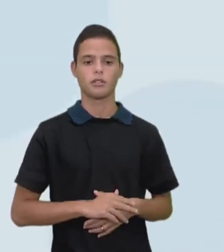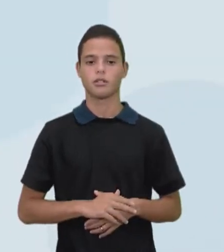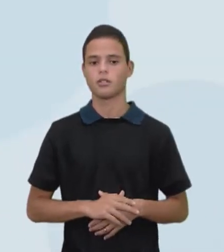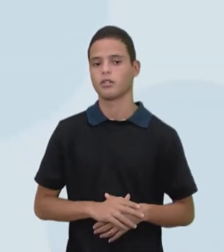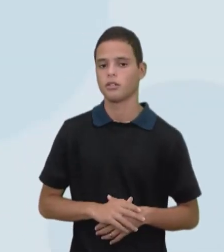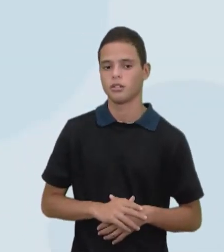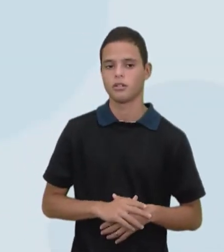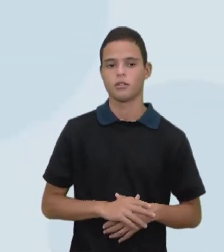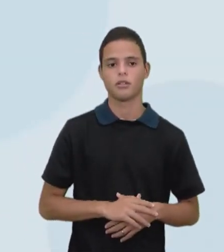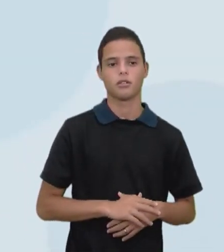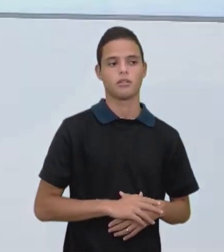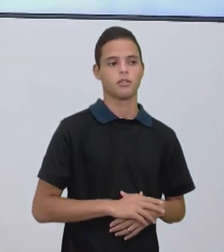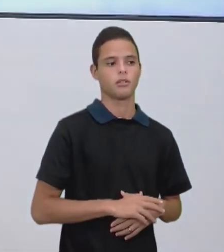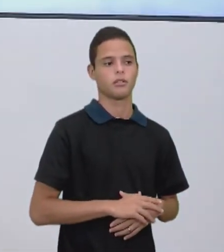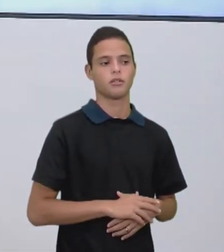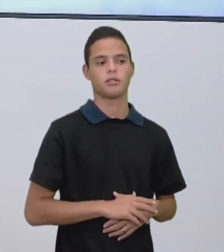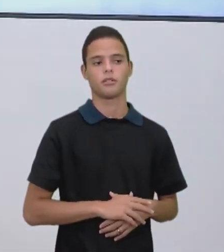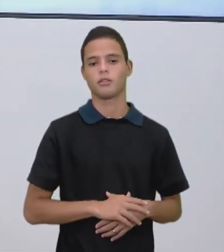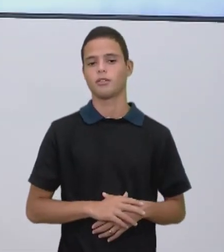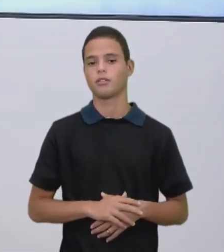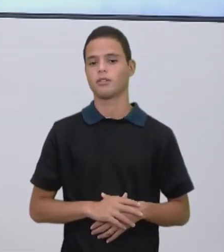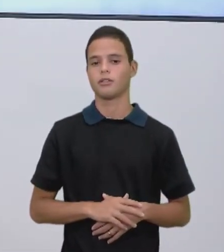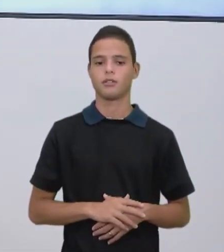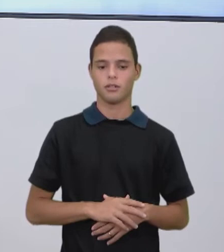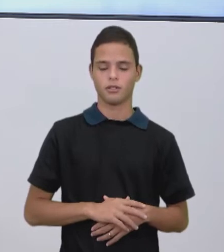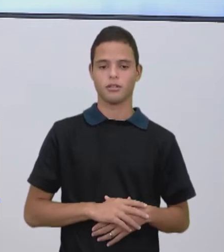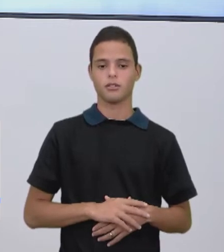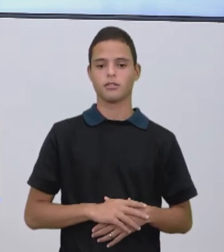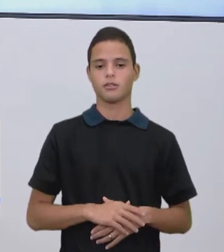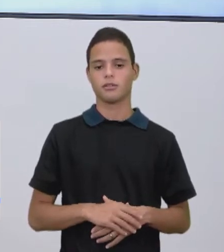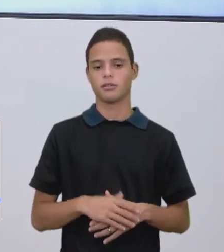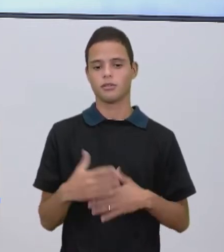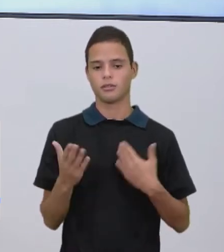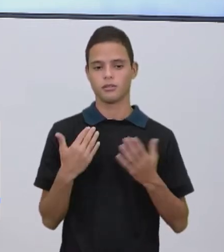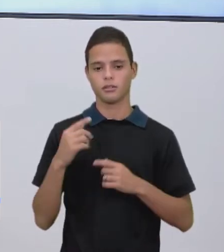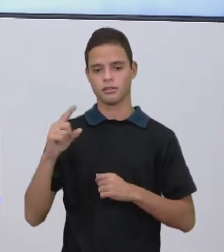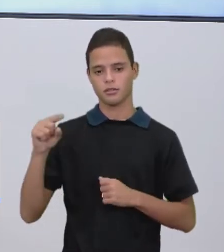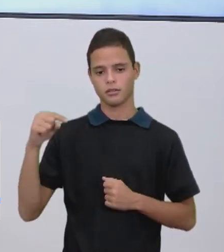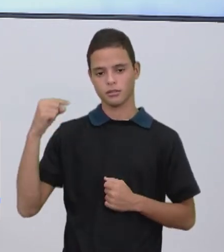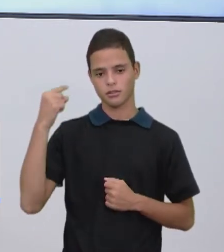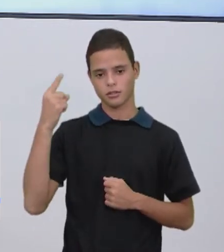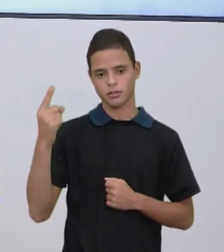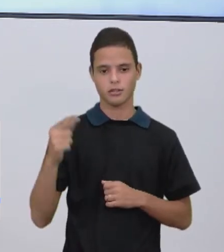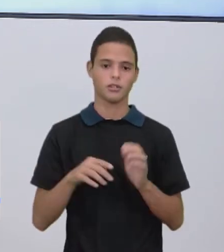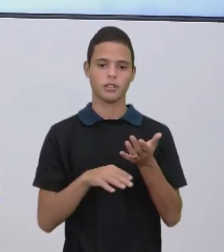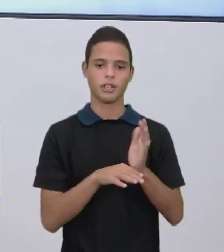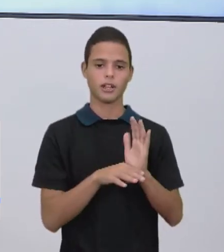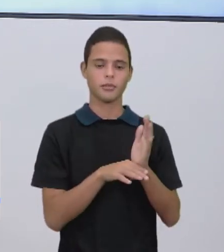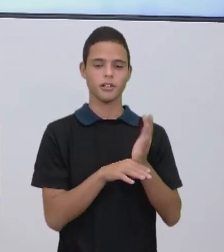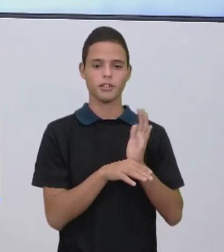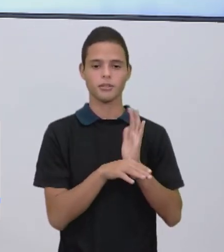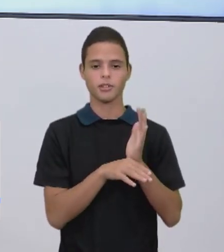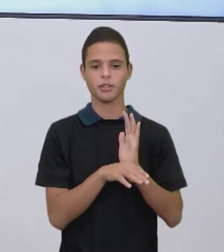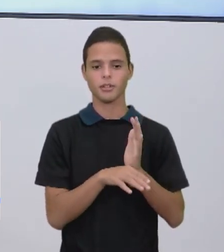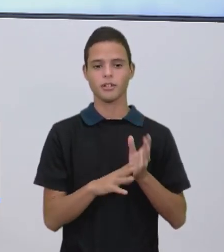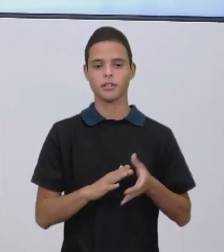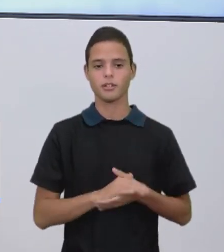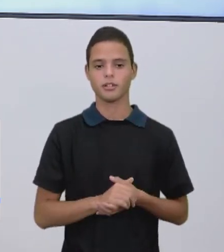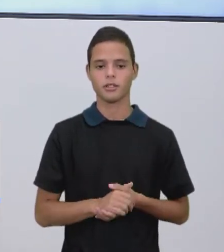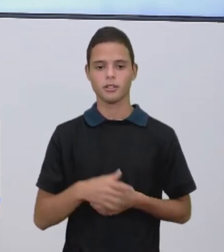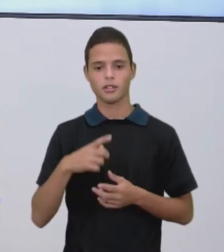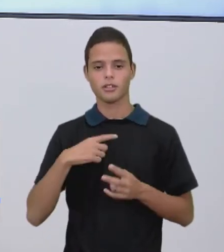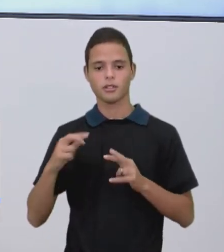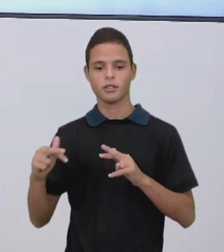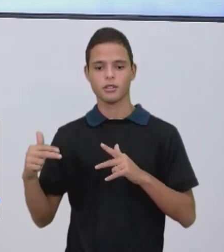isso que eu estou falando e também de antemão saber o que nós vamos falar nos próximos vídeos, vocês têm um link aí,